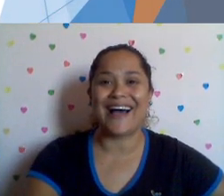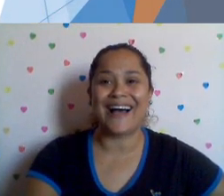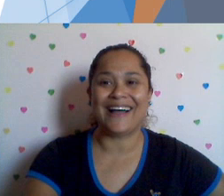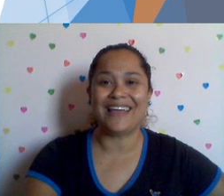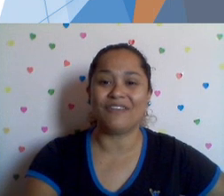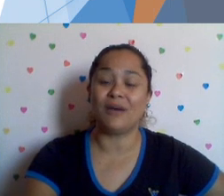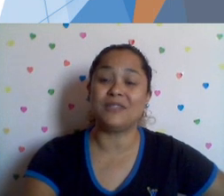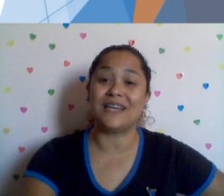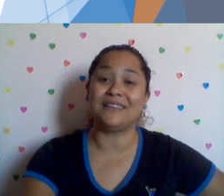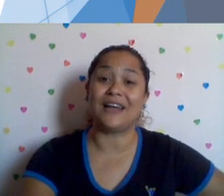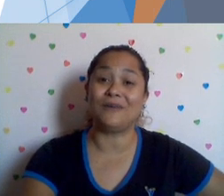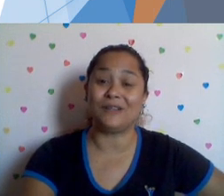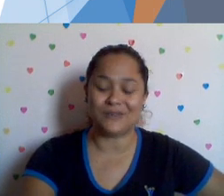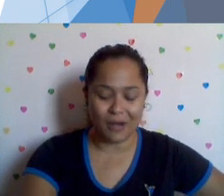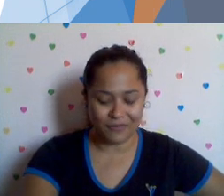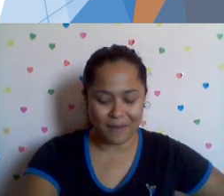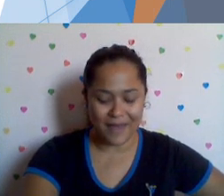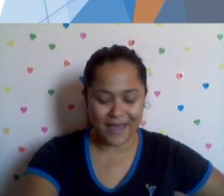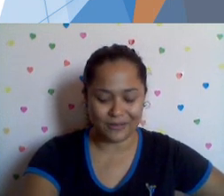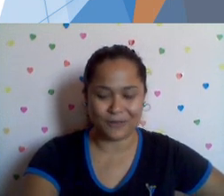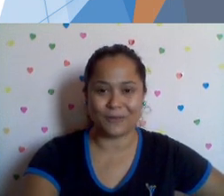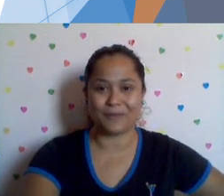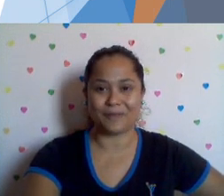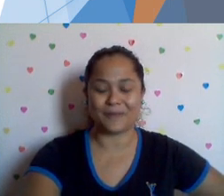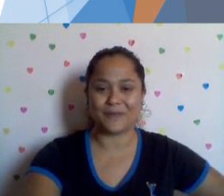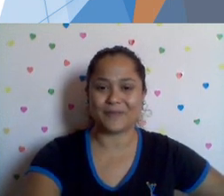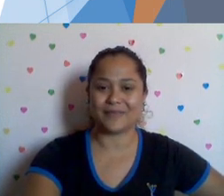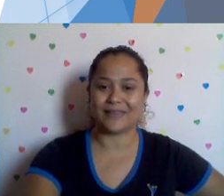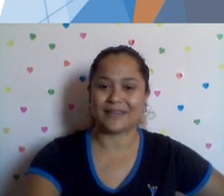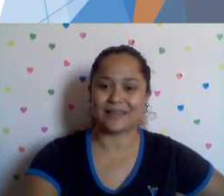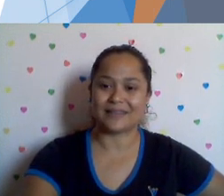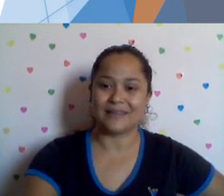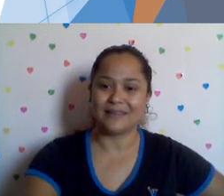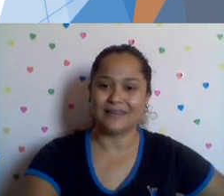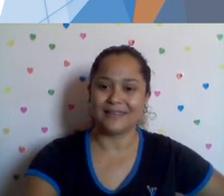sexta-feira e vamos cantar o nosso alfabeto.